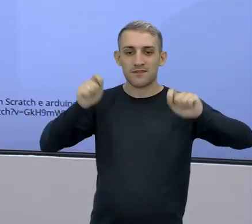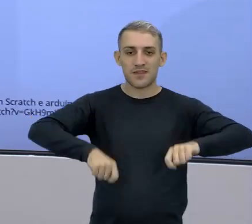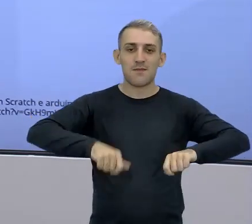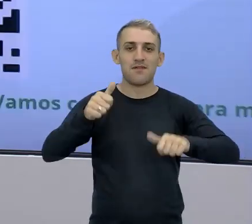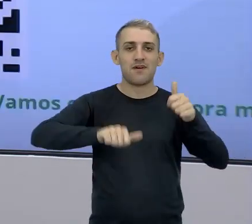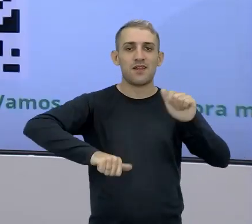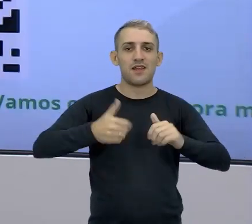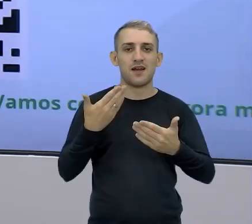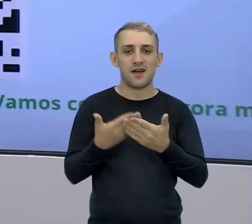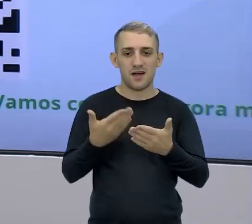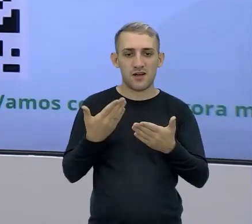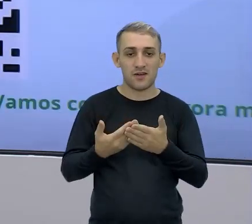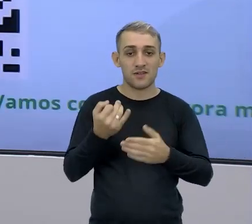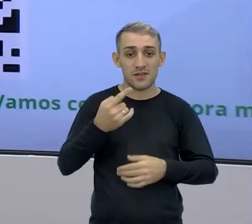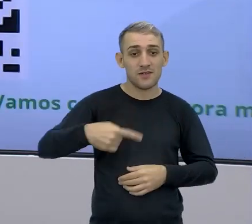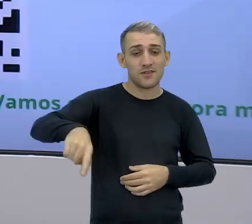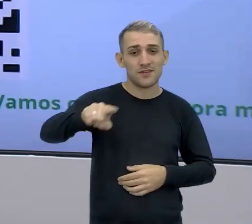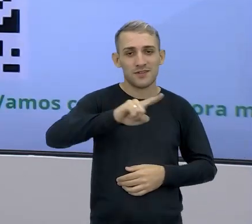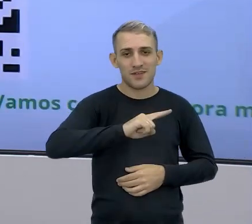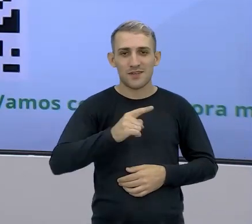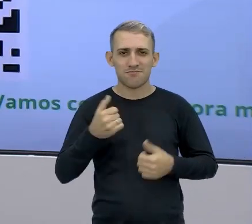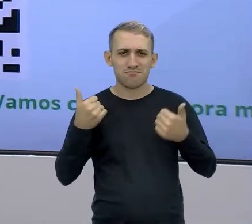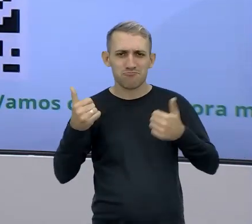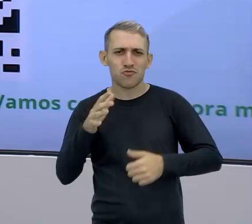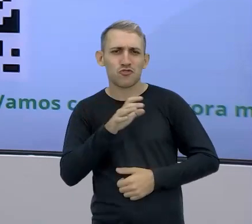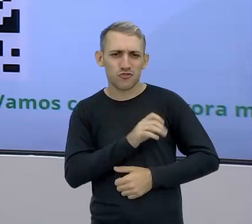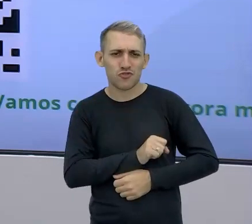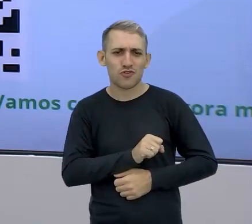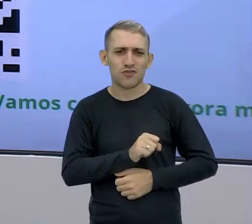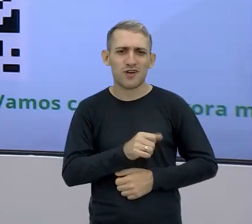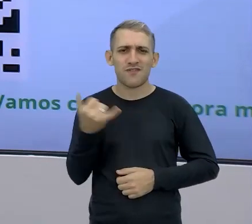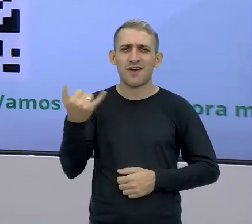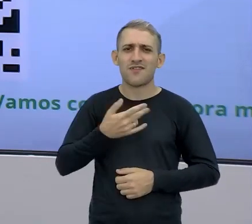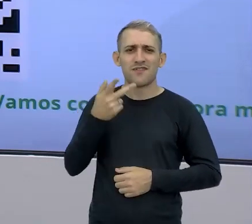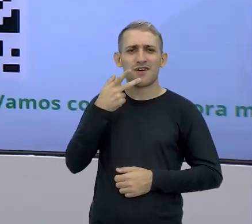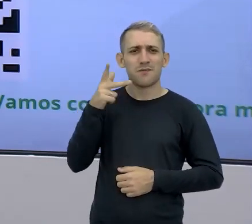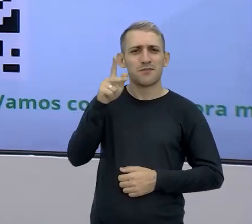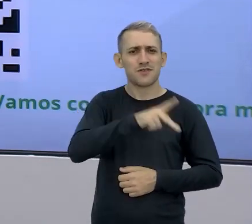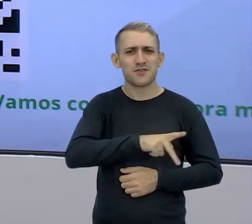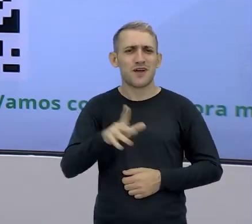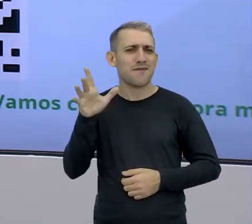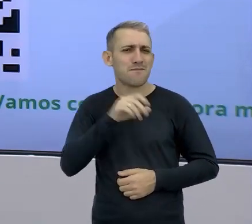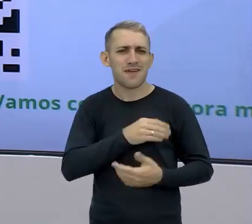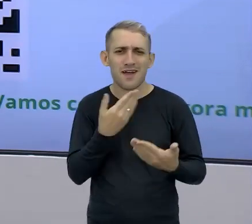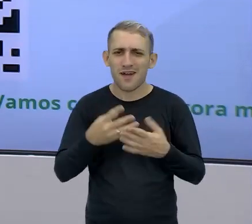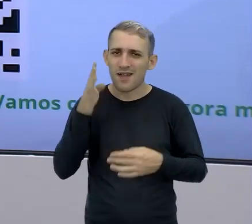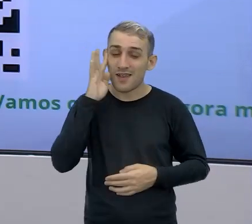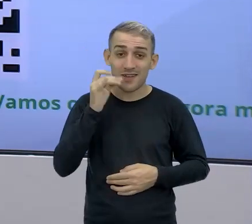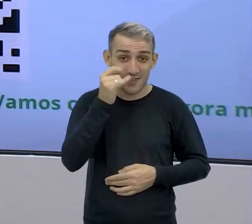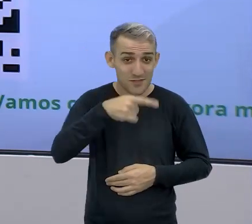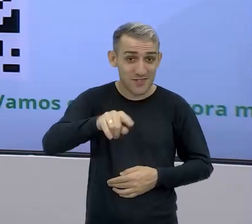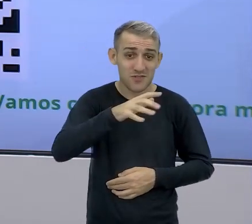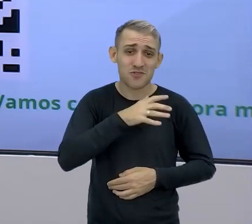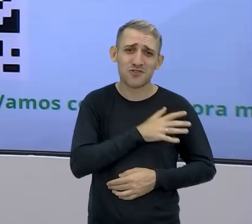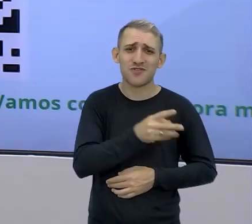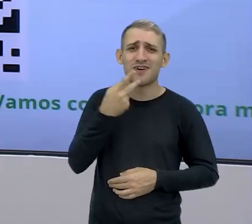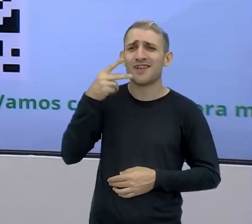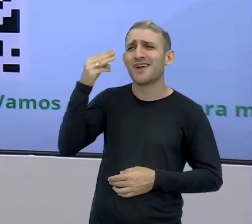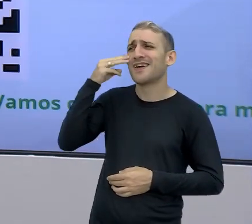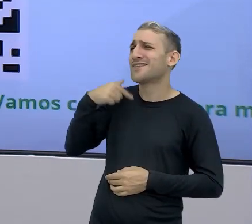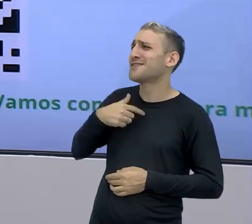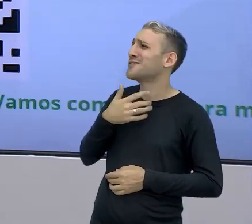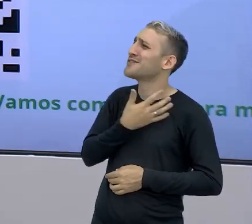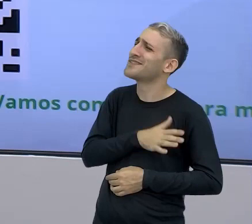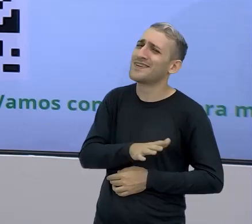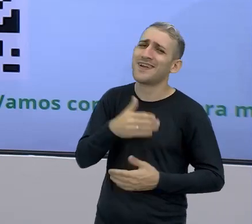aula. Avalie a aula, se você curtiu a aula, fala, professor, adorei a aula, foi muito legal. Se você não gostou, fala, Laércio, não